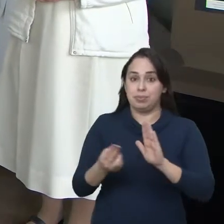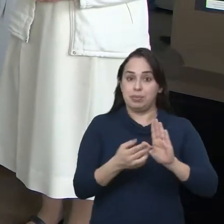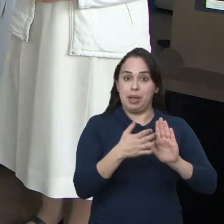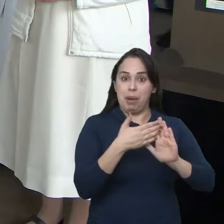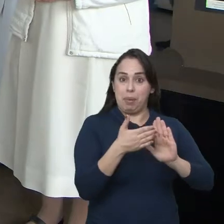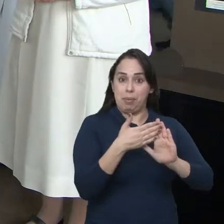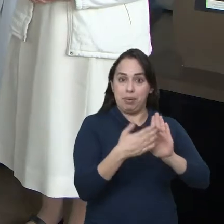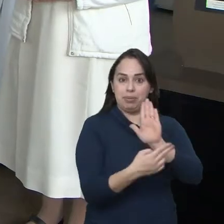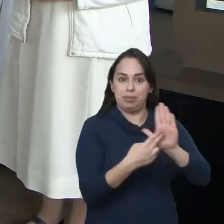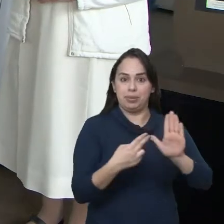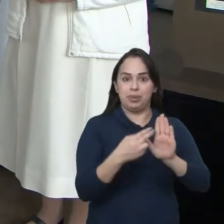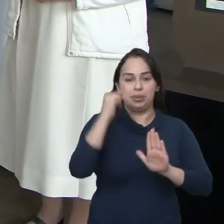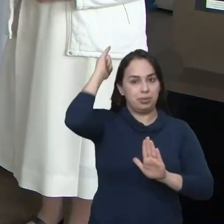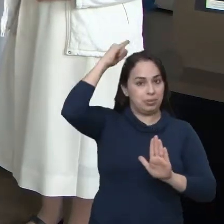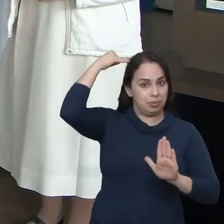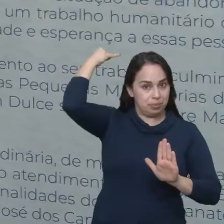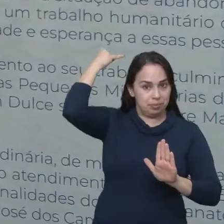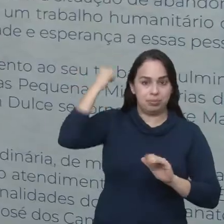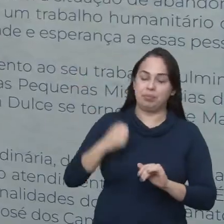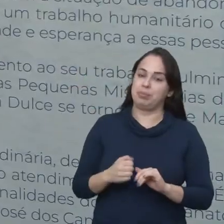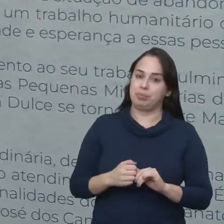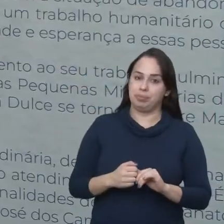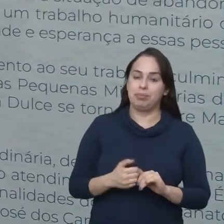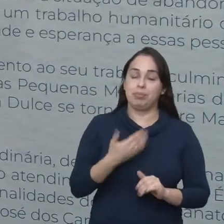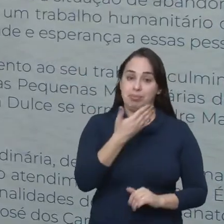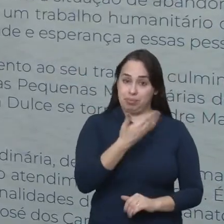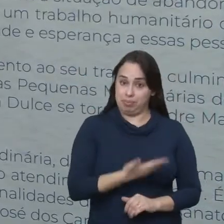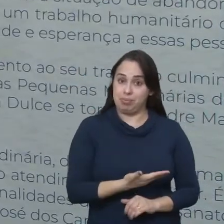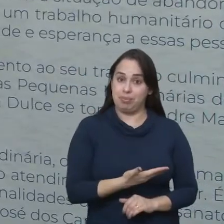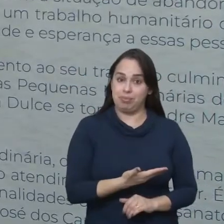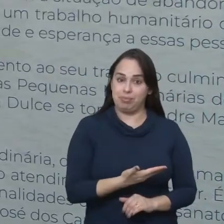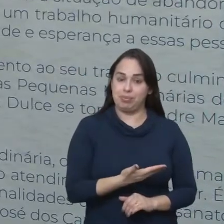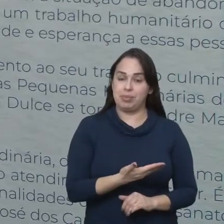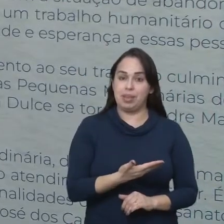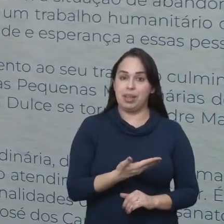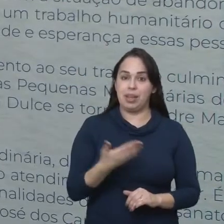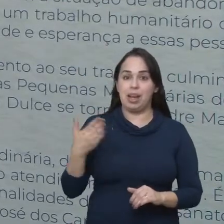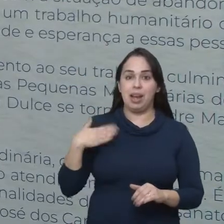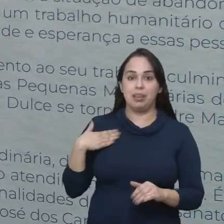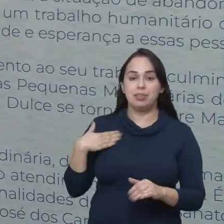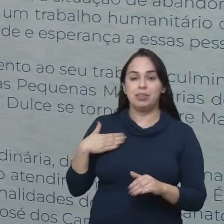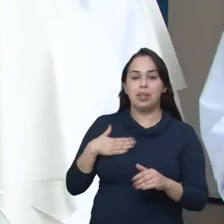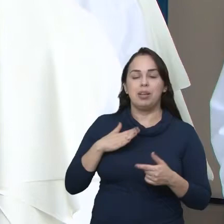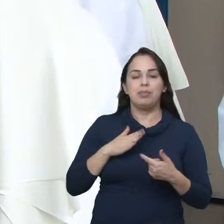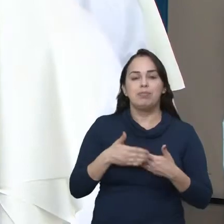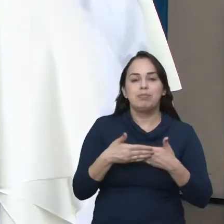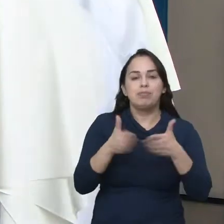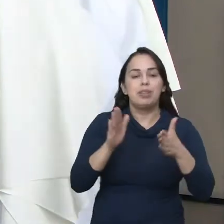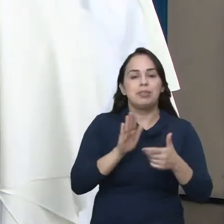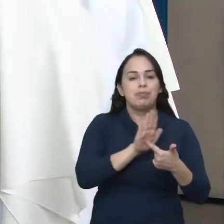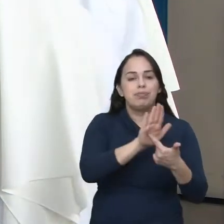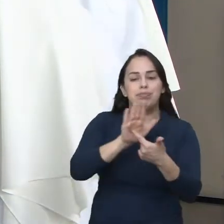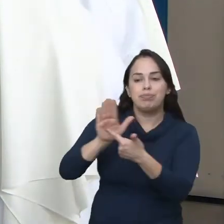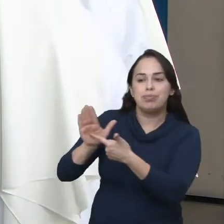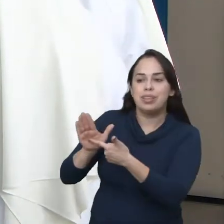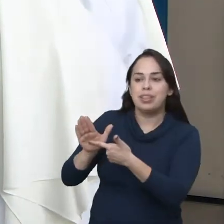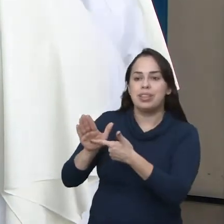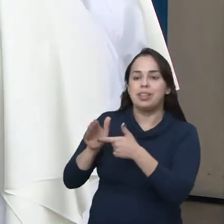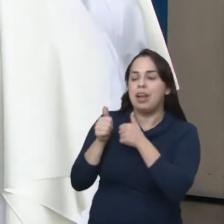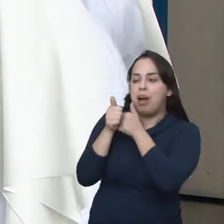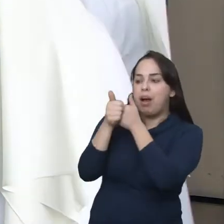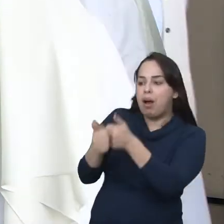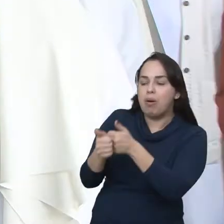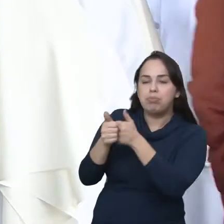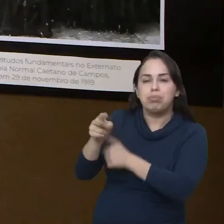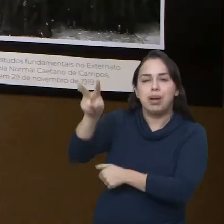autoria do vereador Dr. José Cláudio. O parlamentar participou do lançamento da exposição e acompanhou de perto um